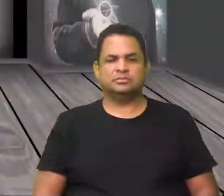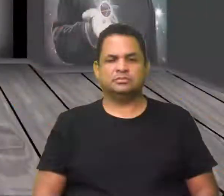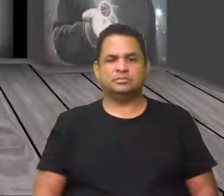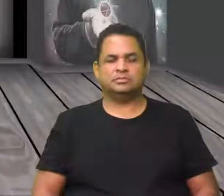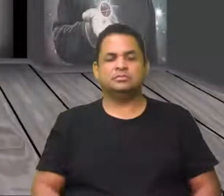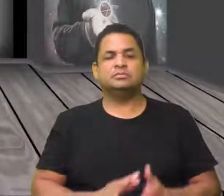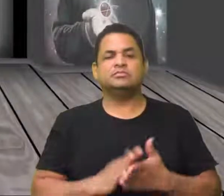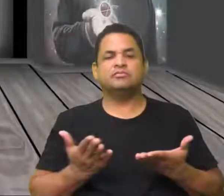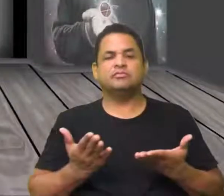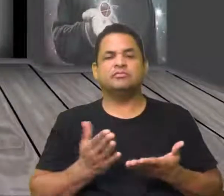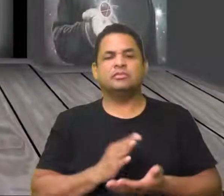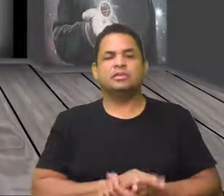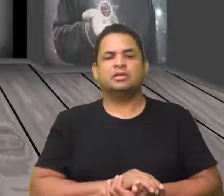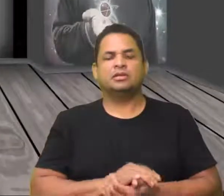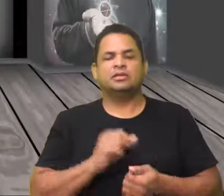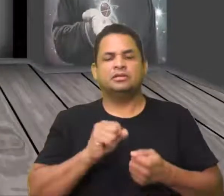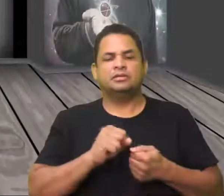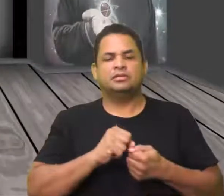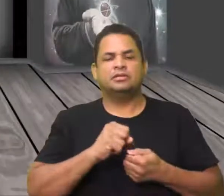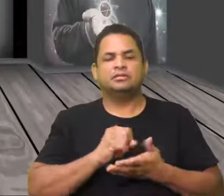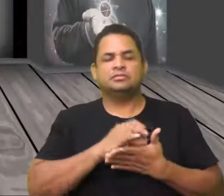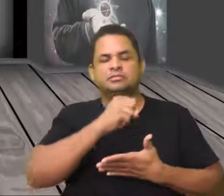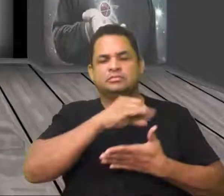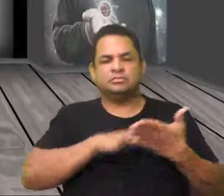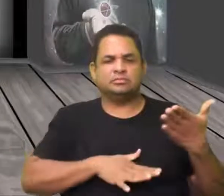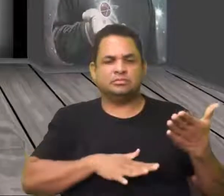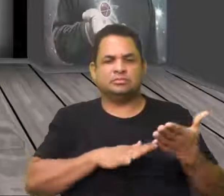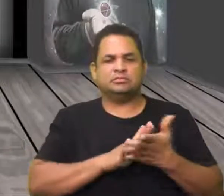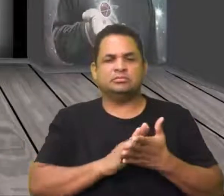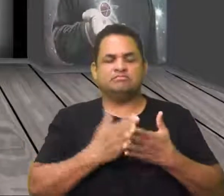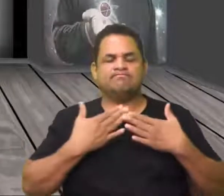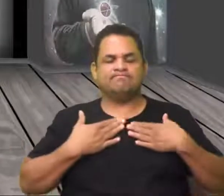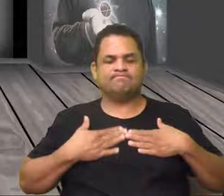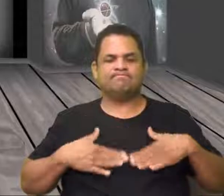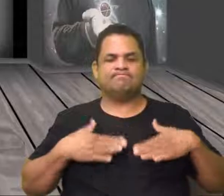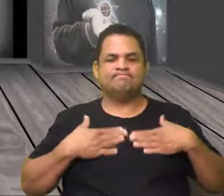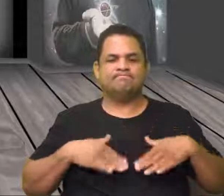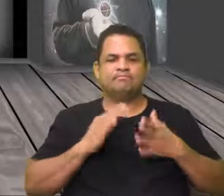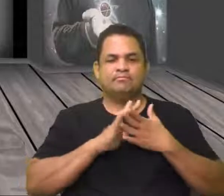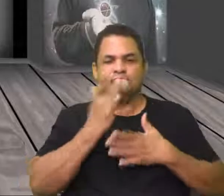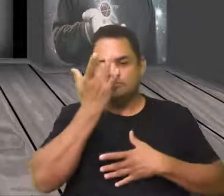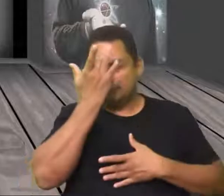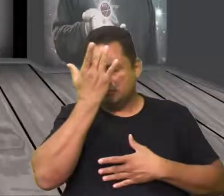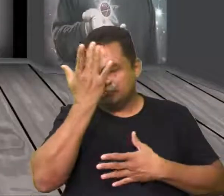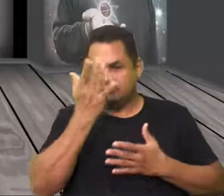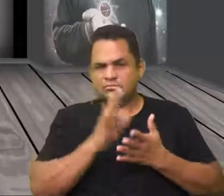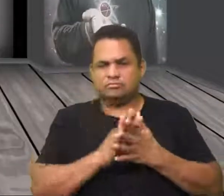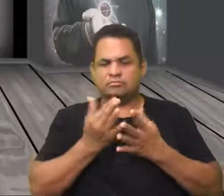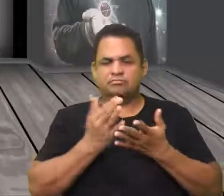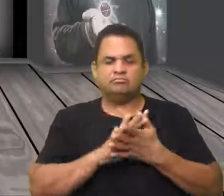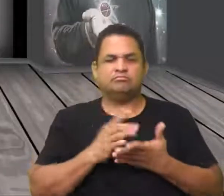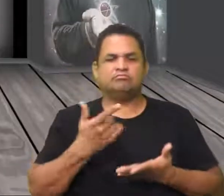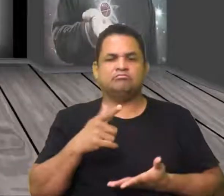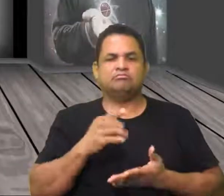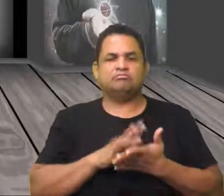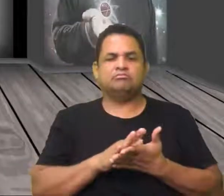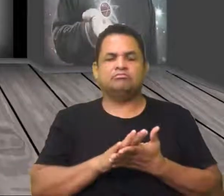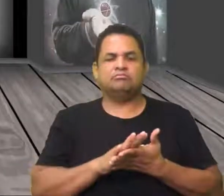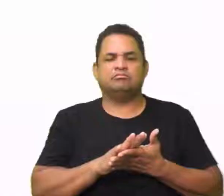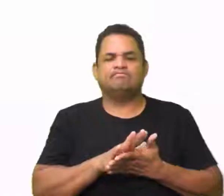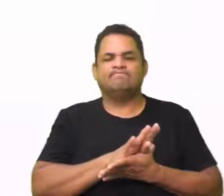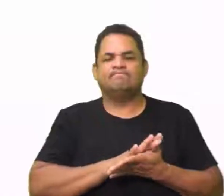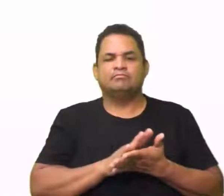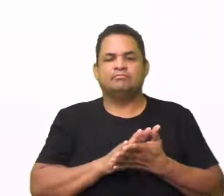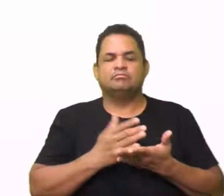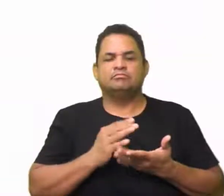Então, pessoal, vamos lá. Fizeram as atividades? Atividades bem tranquilas, bem facinhas, sem nada de estresse. Vamos lá?